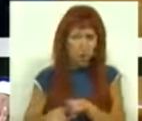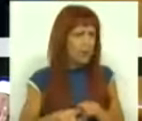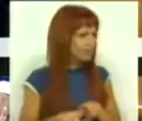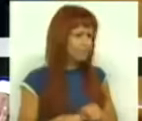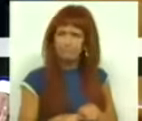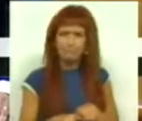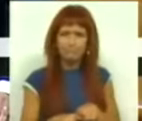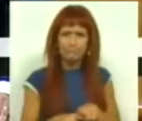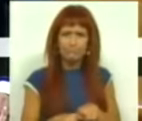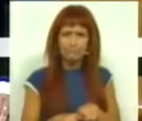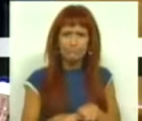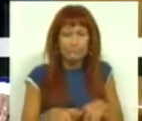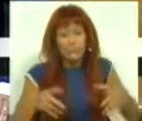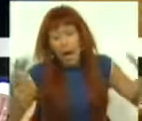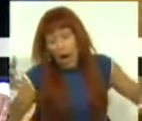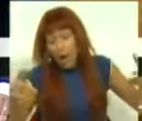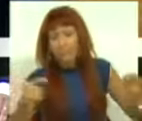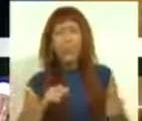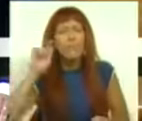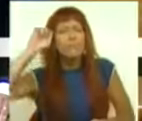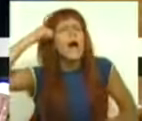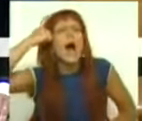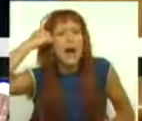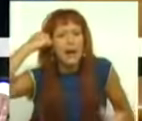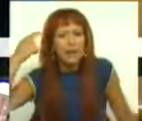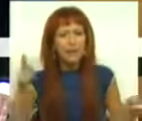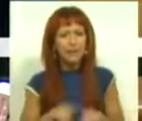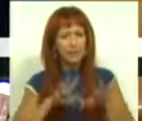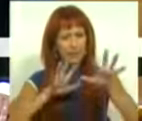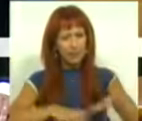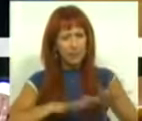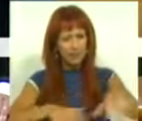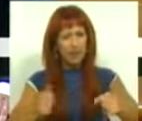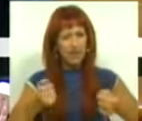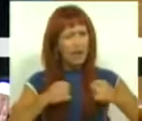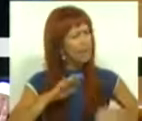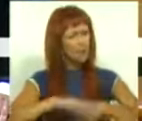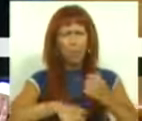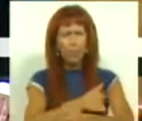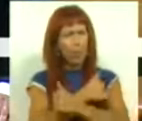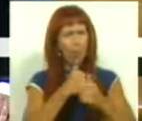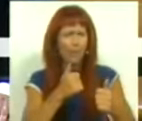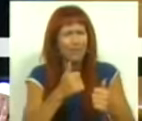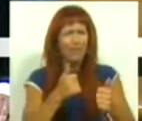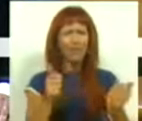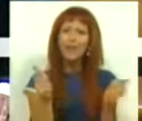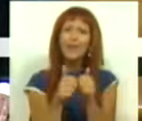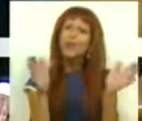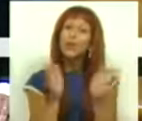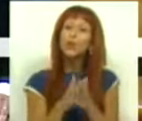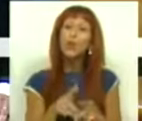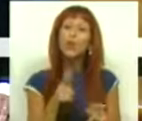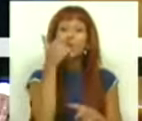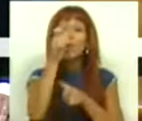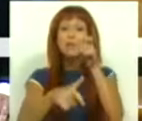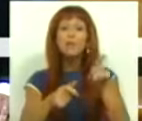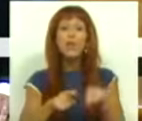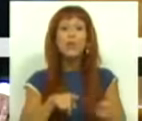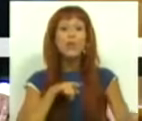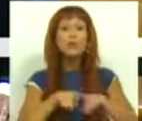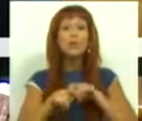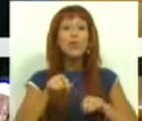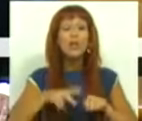não, enfim, macular a manifestação de sábado que correu tão bem e que todos os agentes